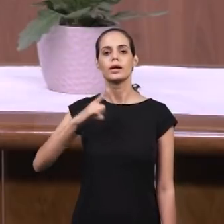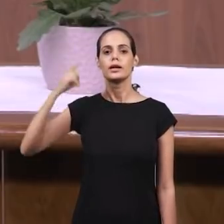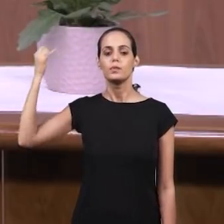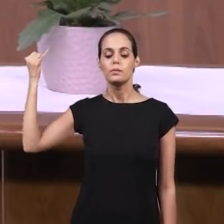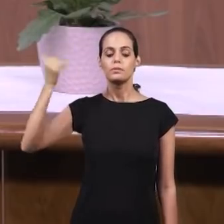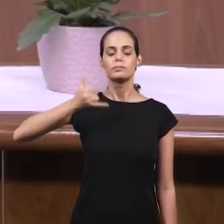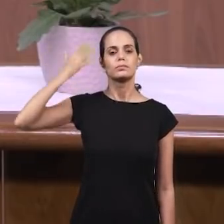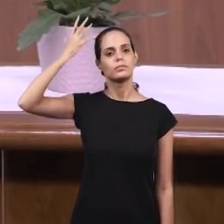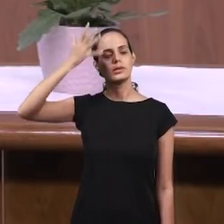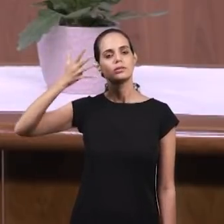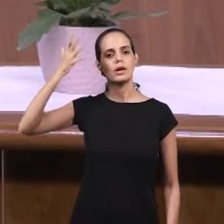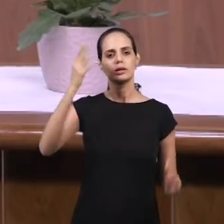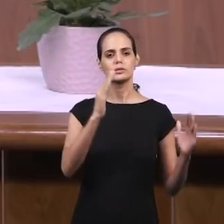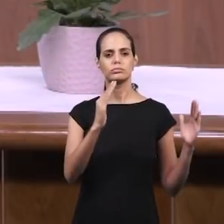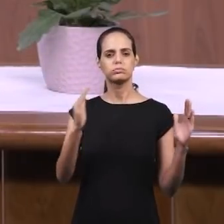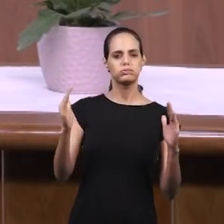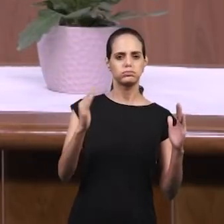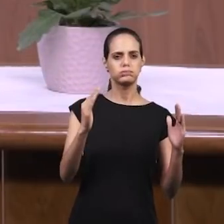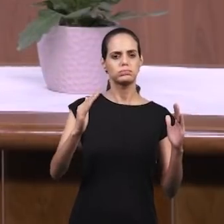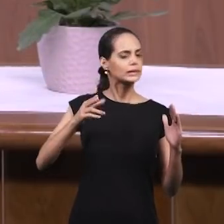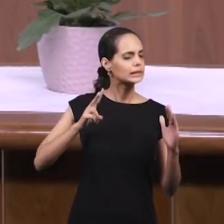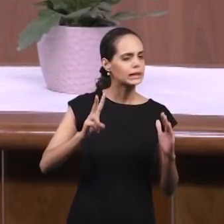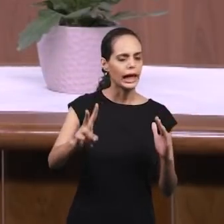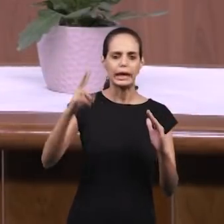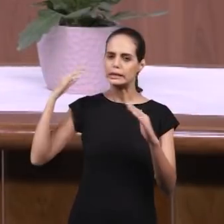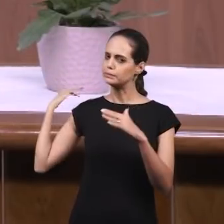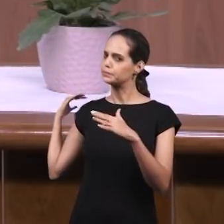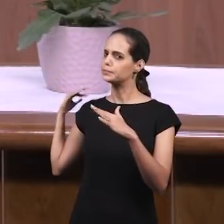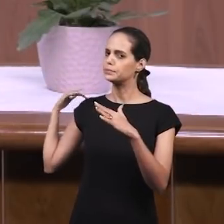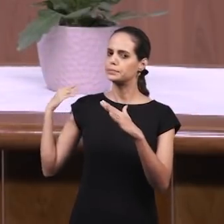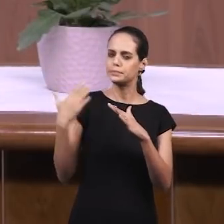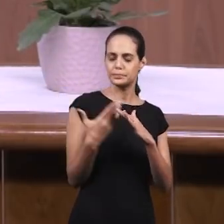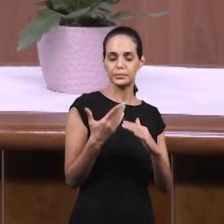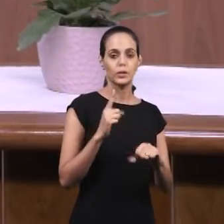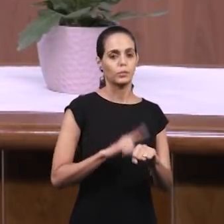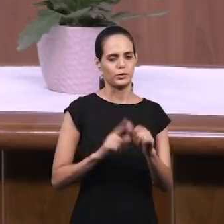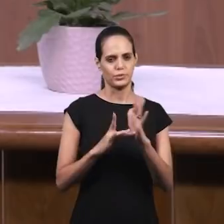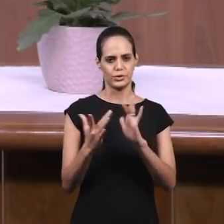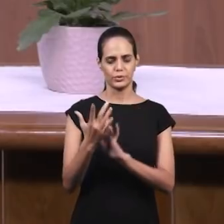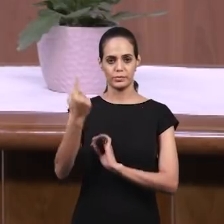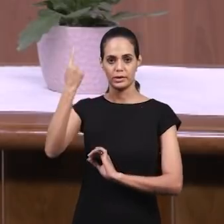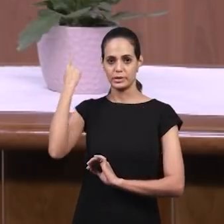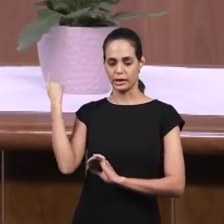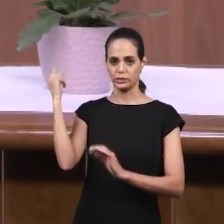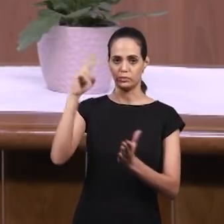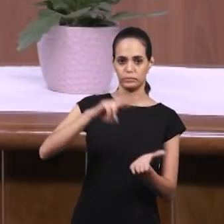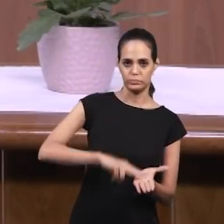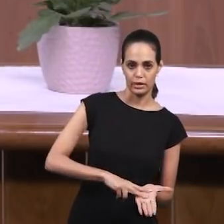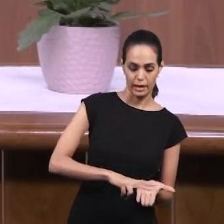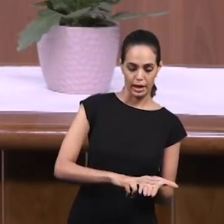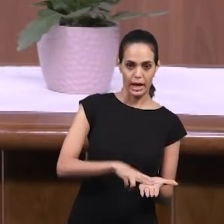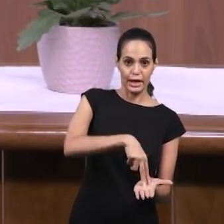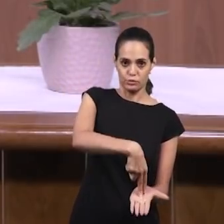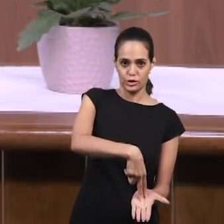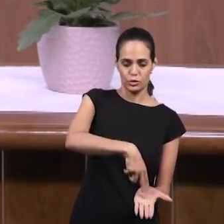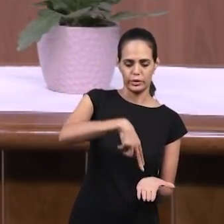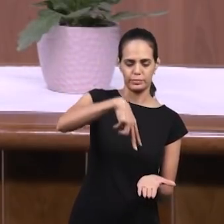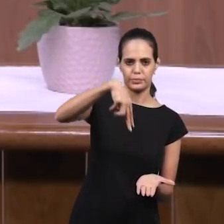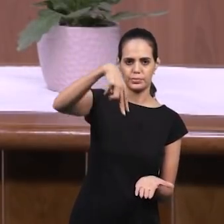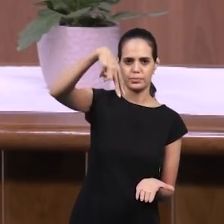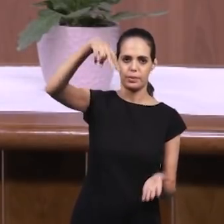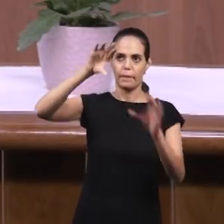Por quê? Porque Jesus, quando ele subiu para os céus, ele fez uma